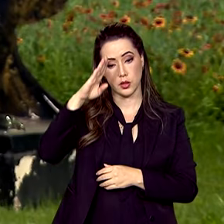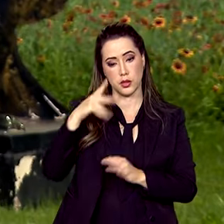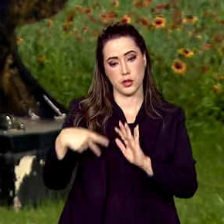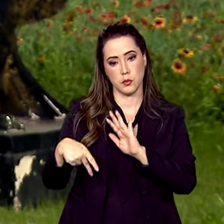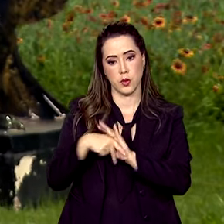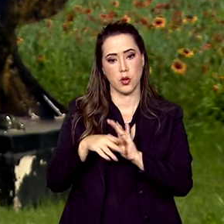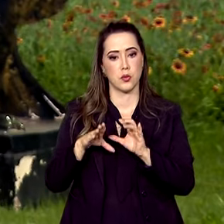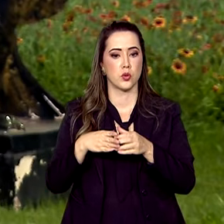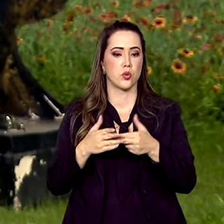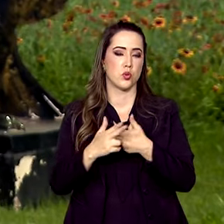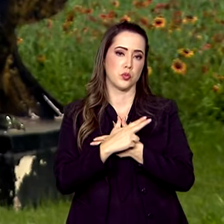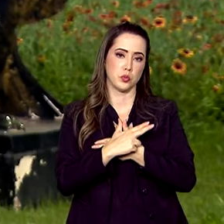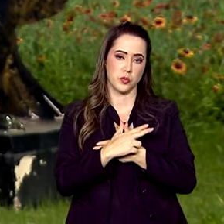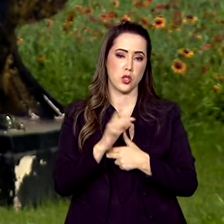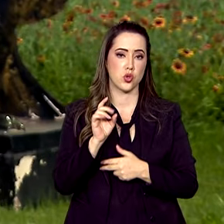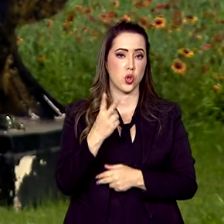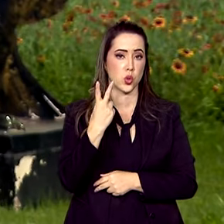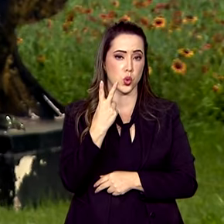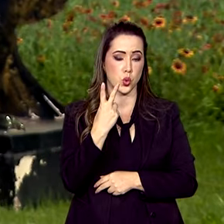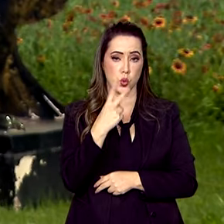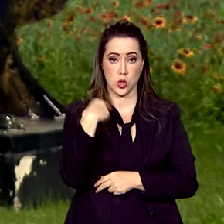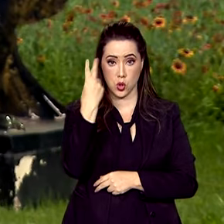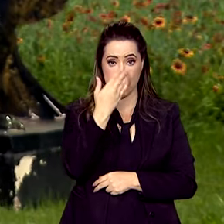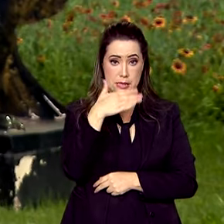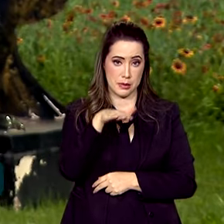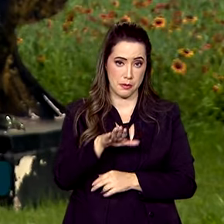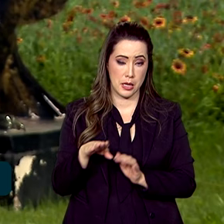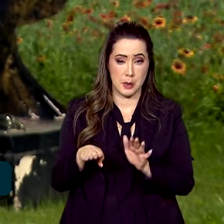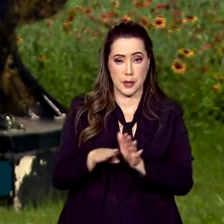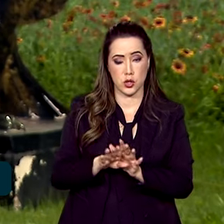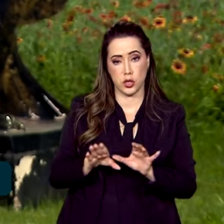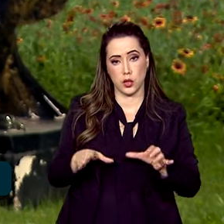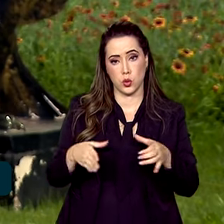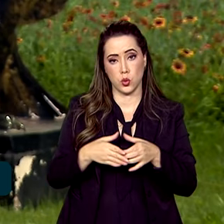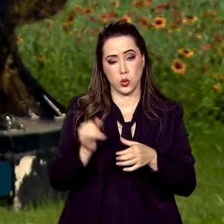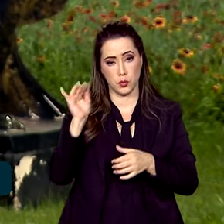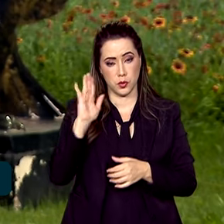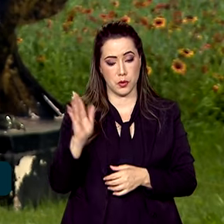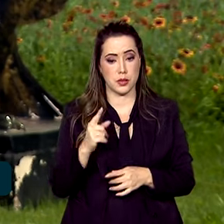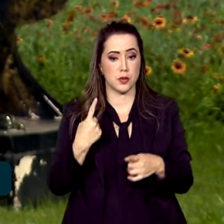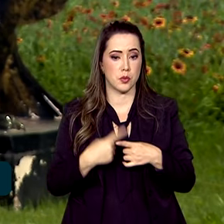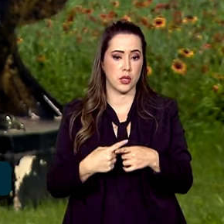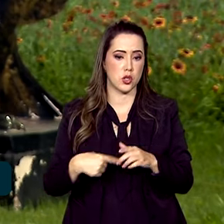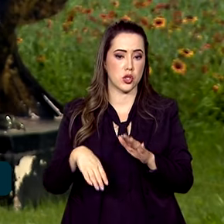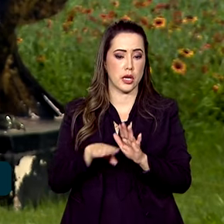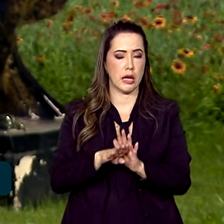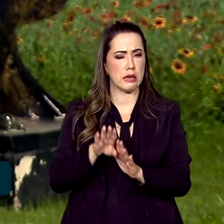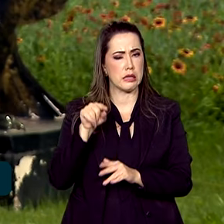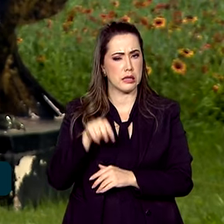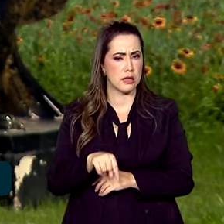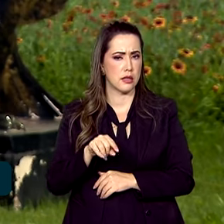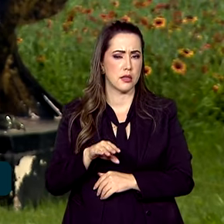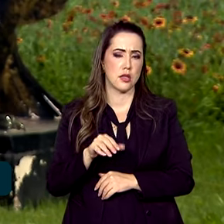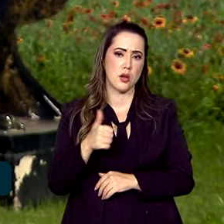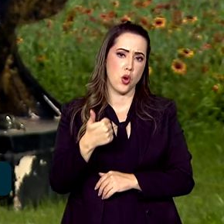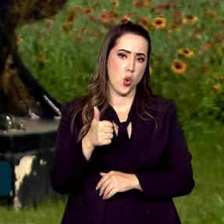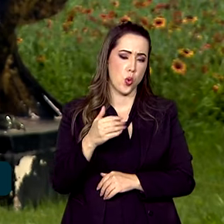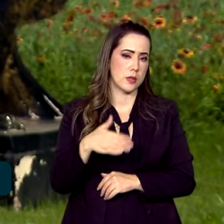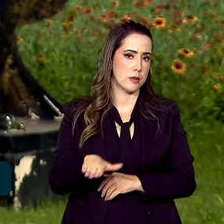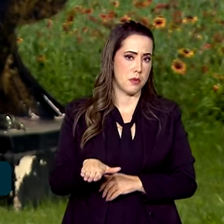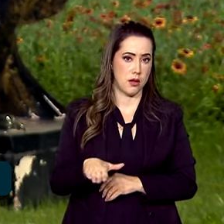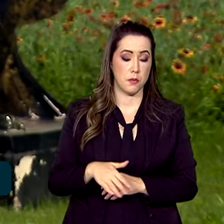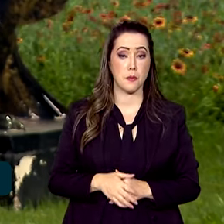Brasileira. Faltam apenas 2 horas e meia para a chegada desses brasileiros, já que o desembarque está previsto para as